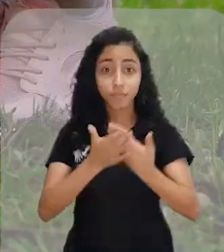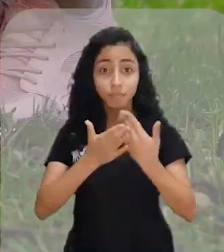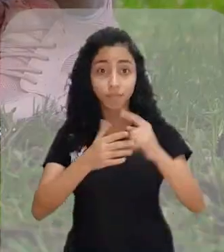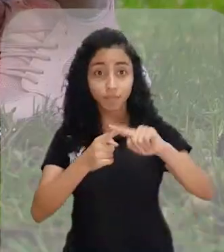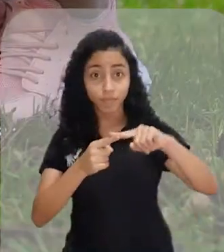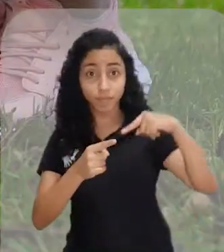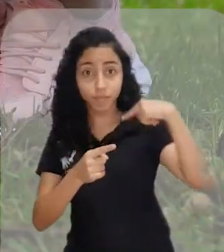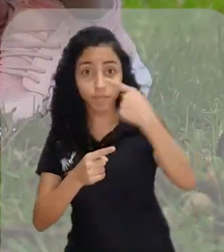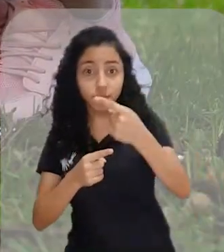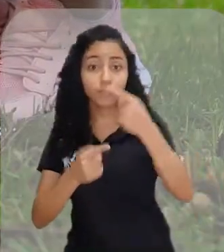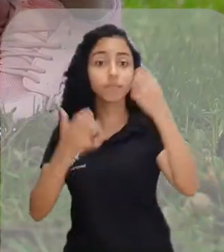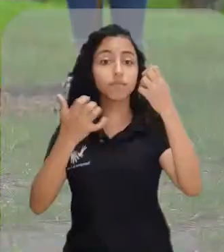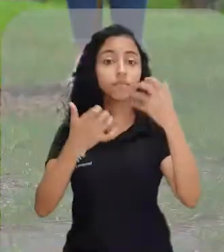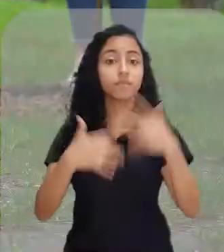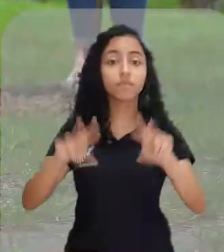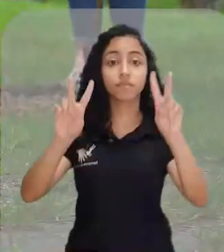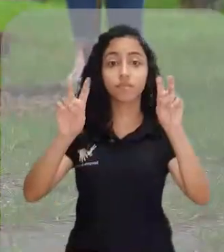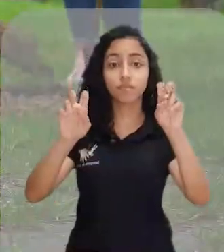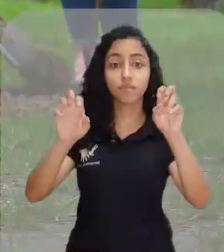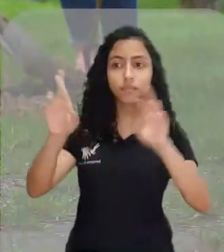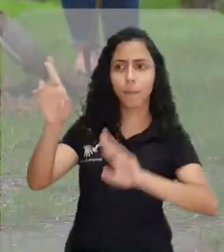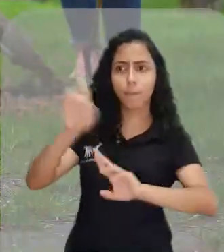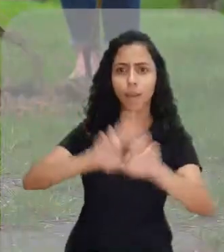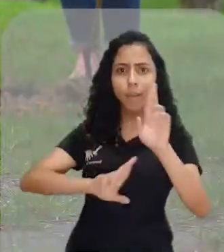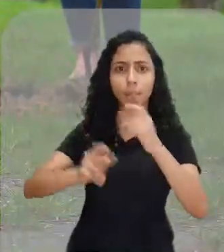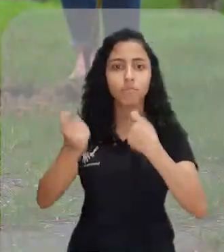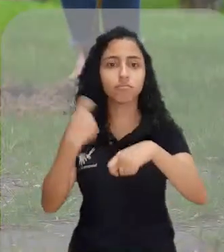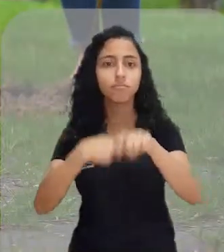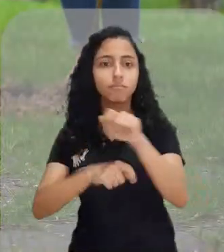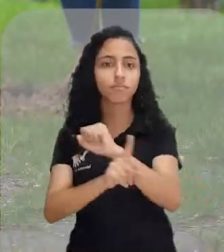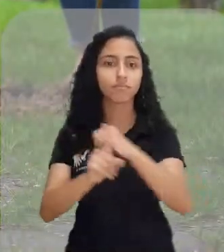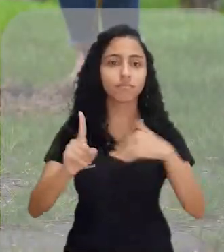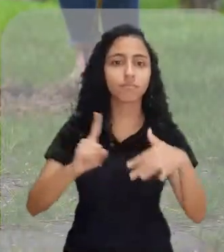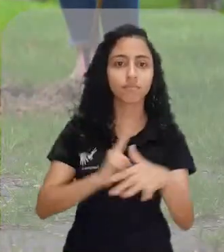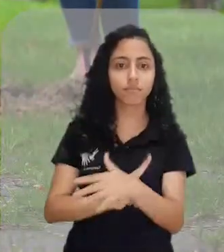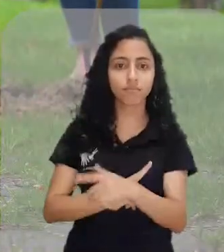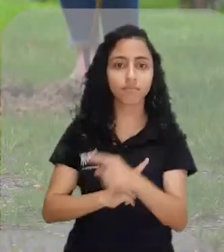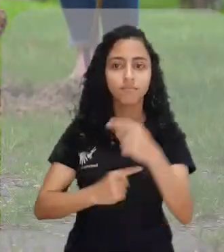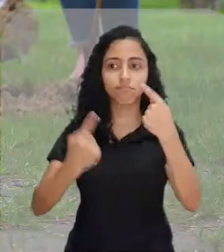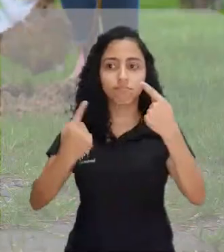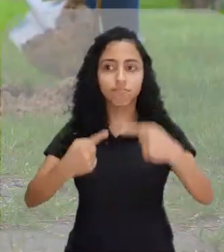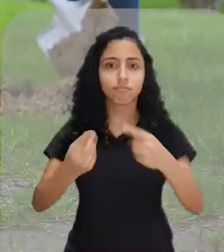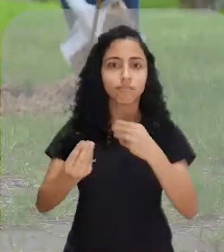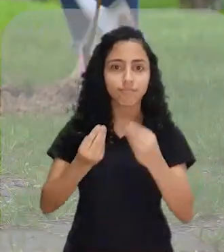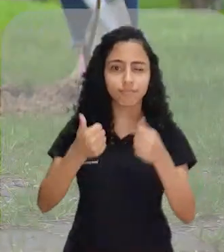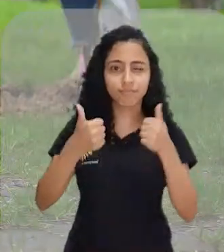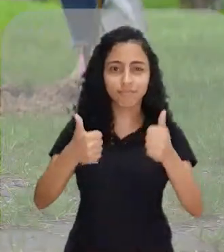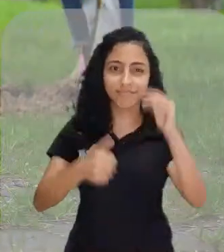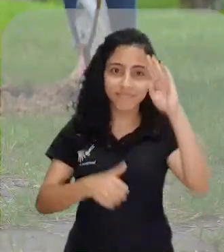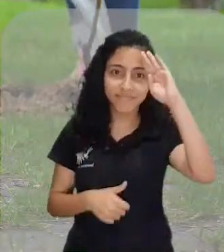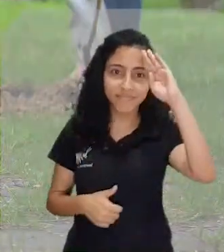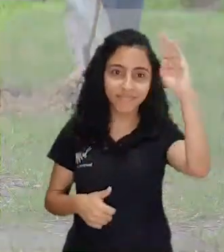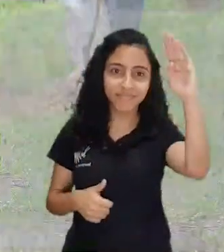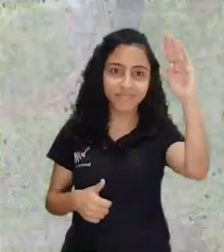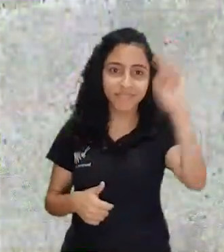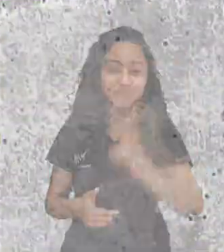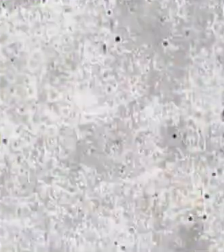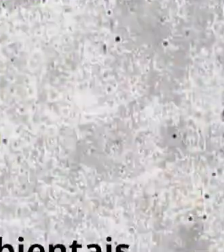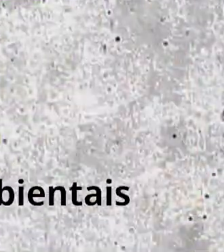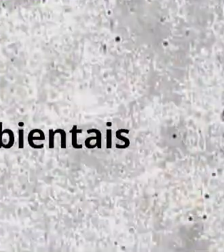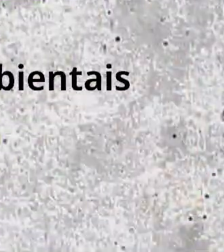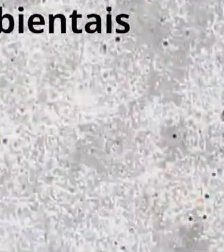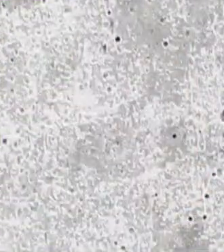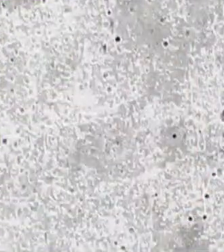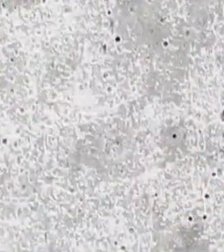acontecendo. Na próxima aula, falaremos sobre as respostas econômicas e sociais a esses desafios. Até lá!